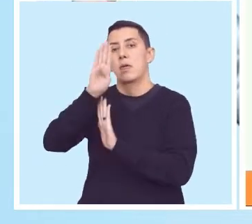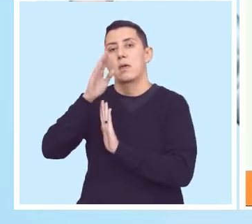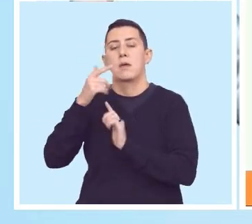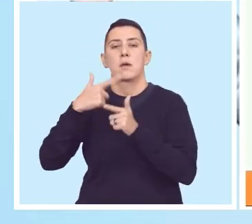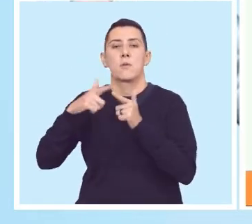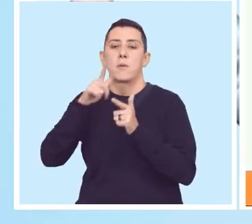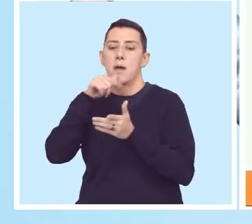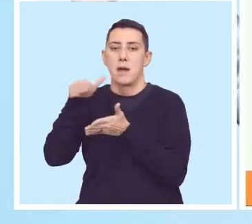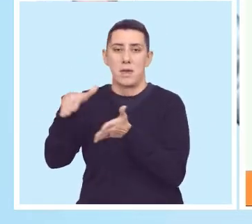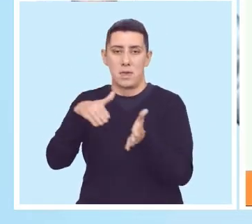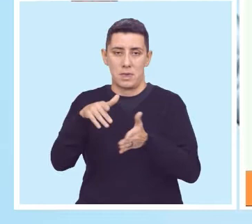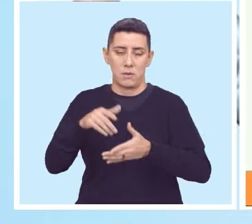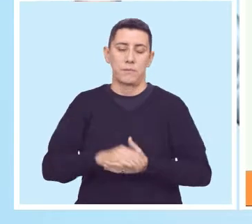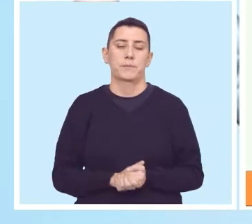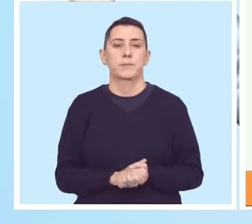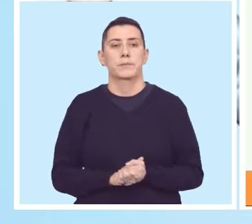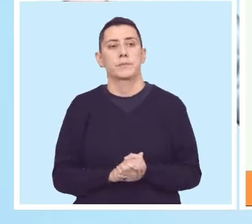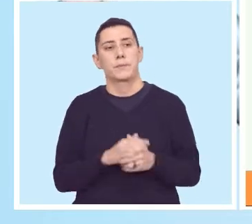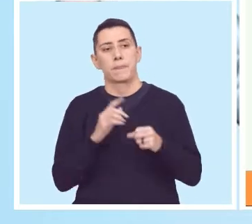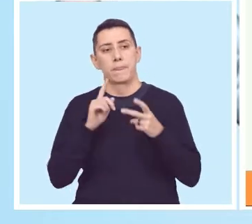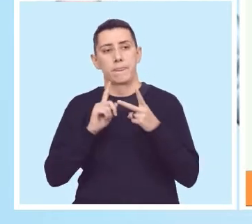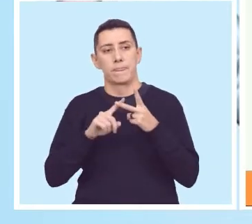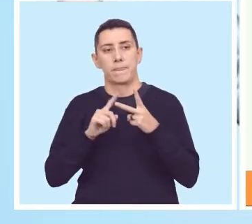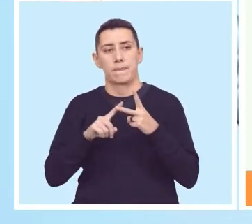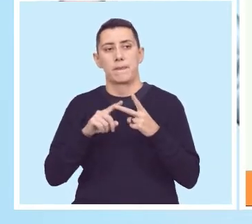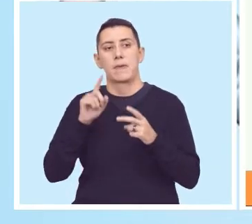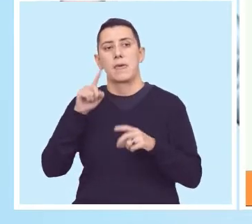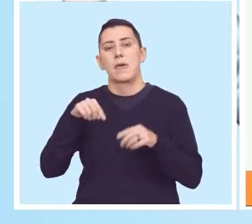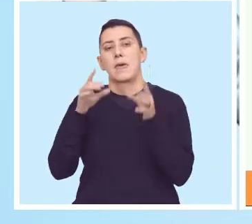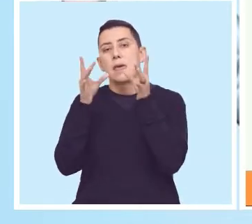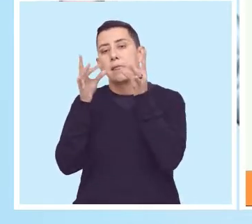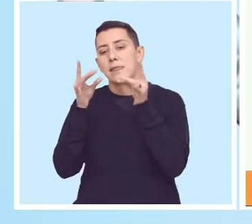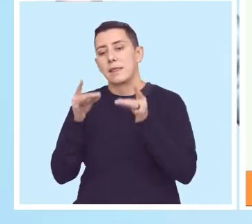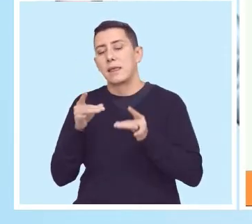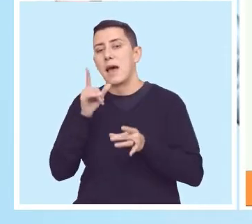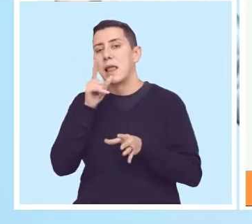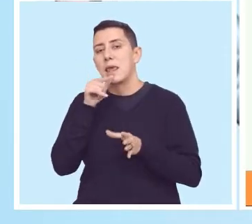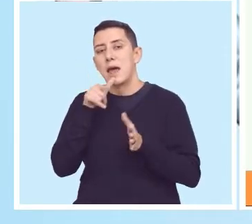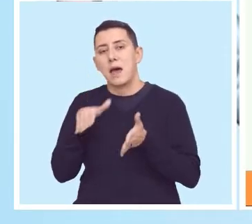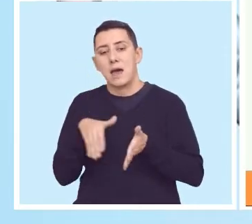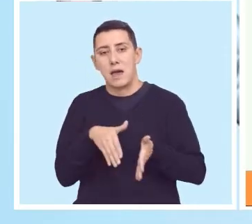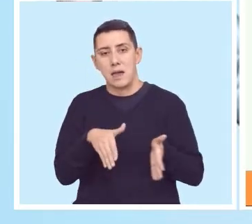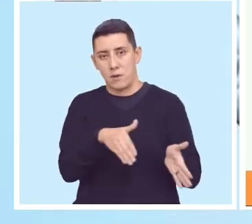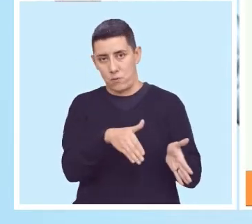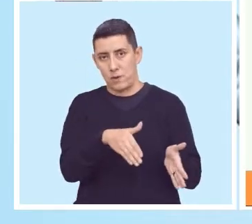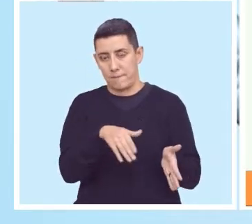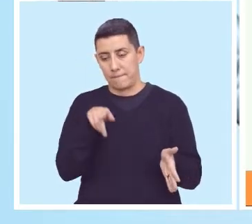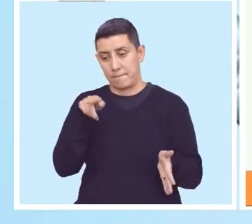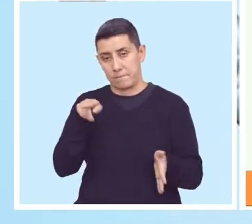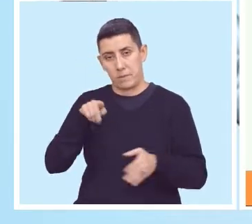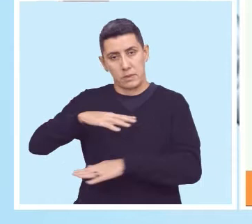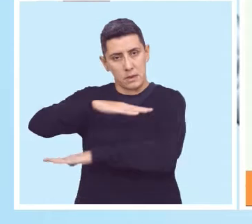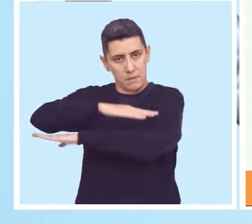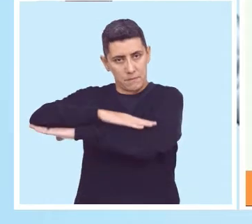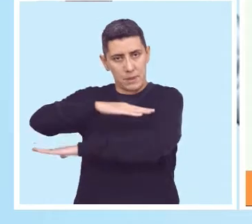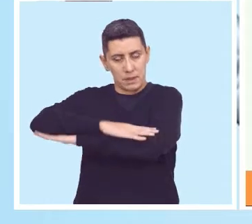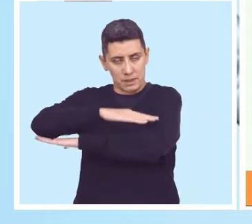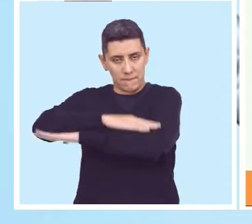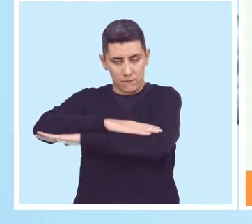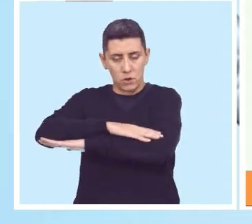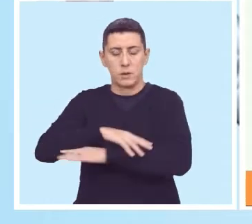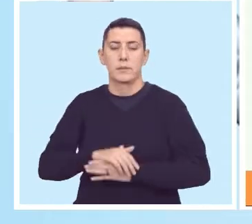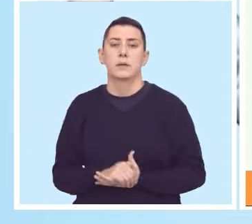outro módulo que é a parte de detalhamento dos rios. Então, a plataforma Curupira, apesar de que para